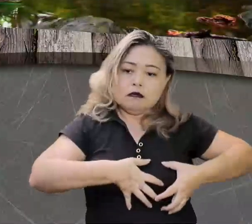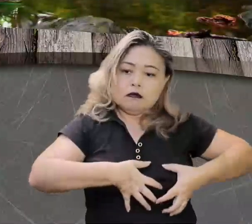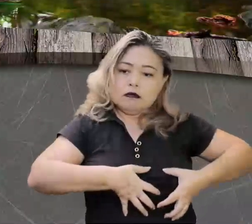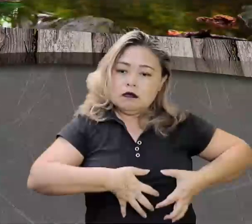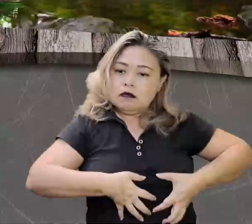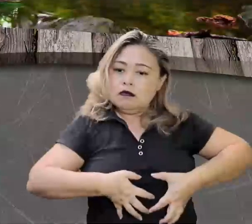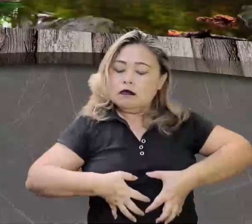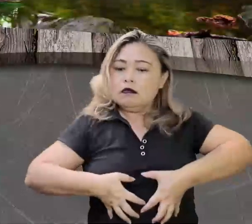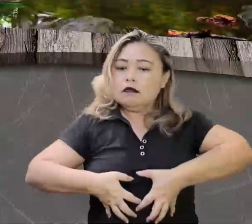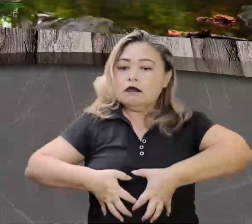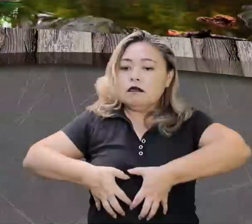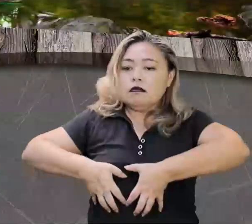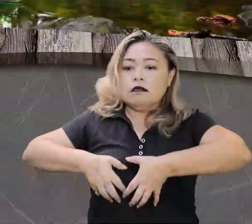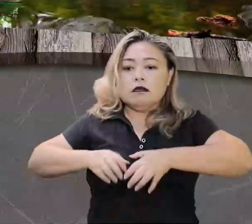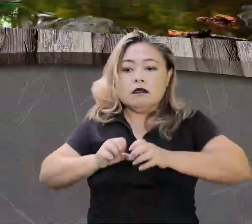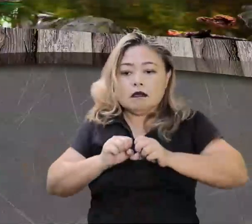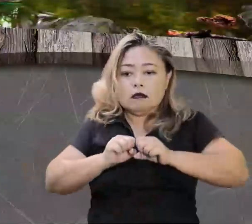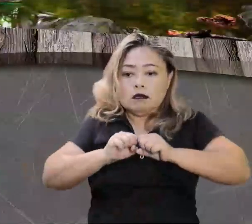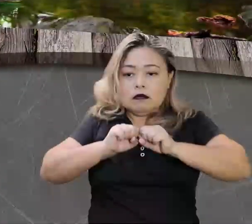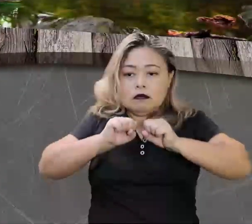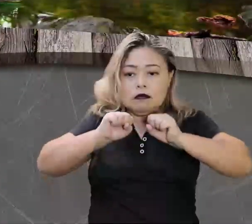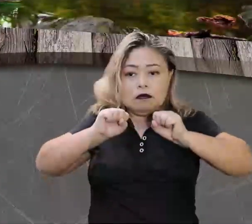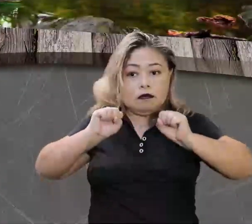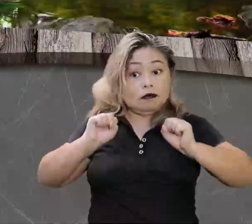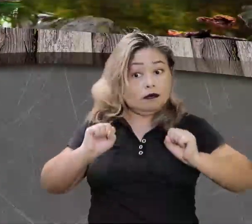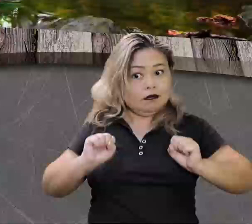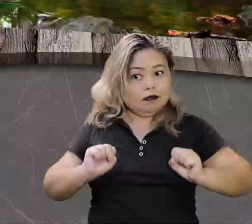órgãos, esses órgãos vão formar os